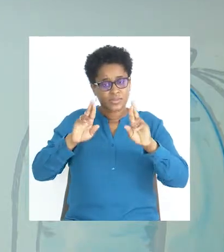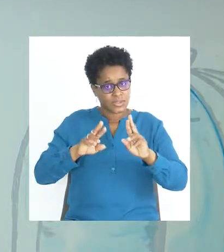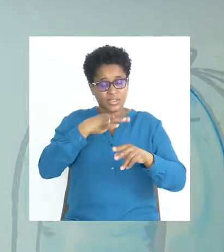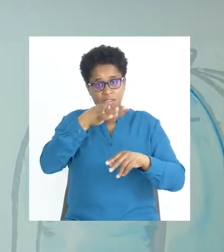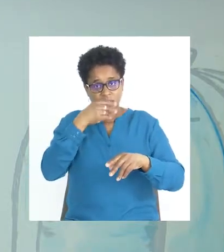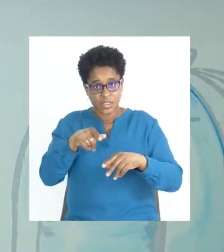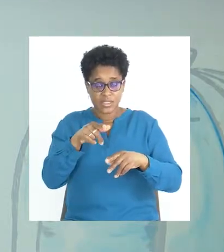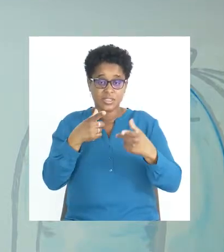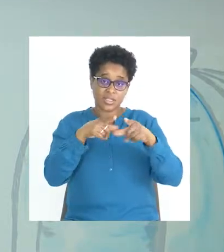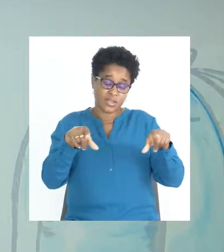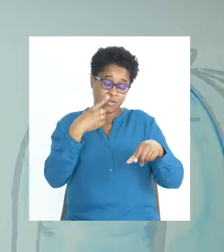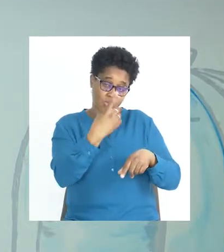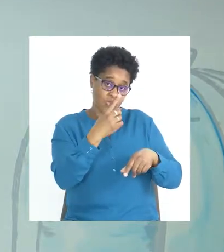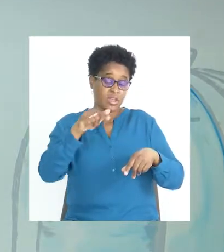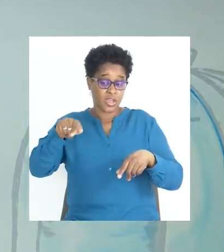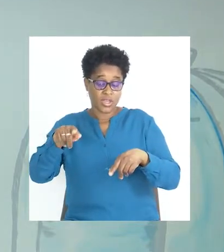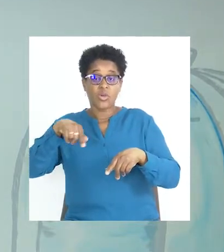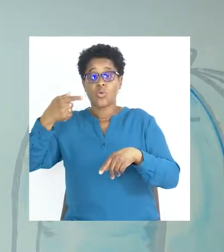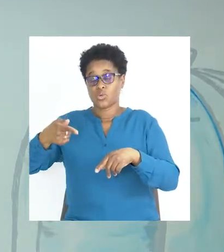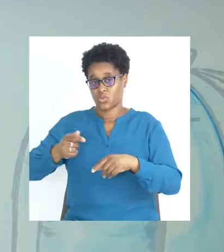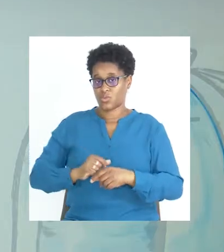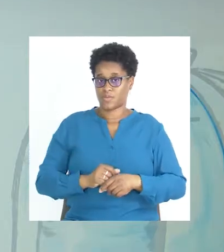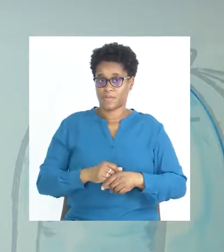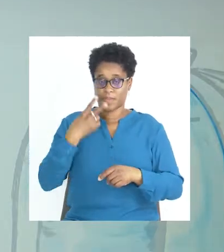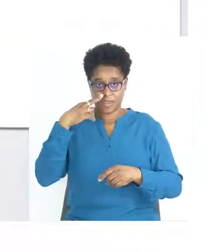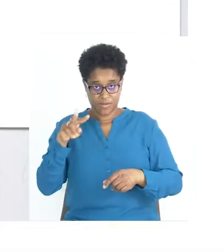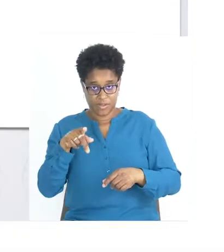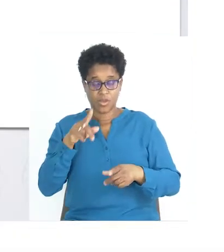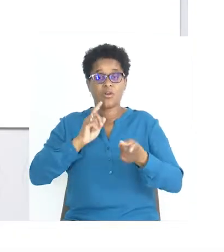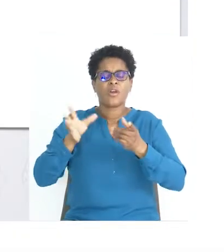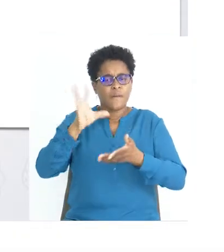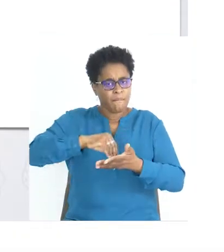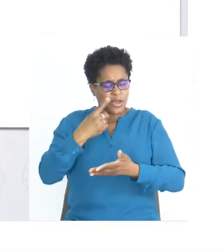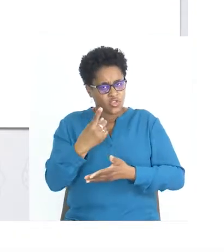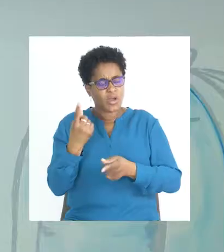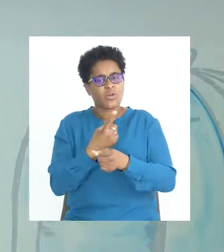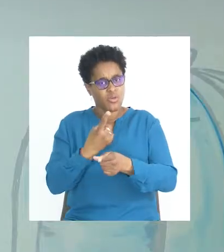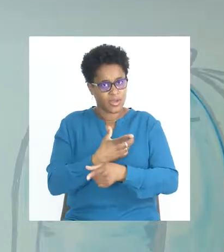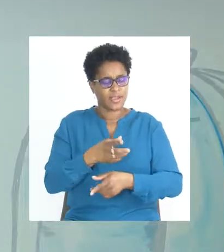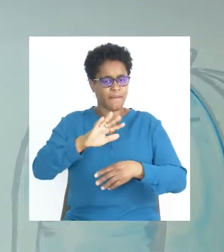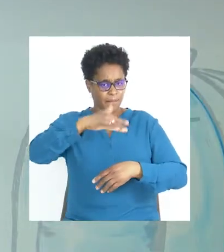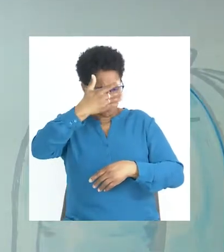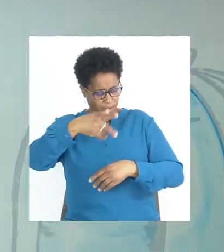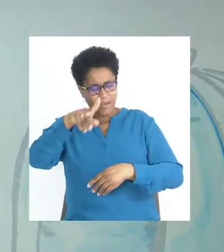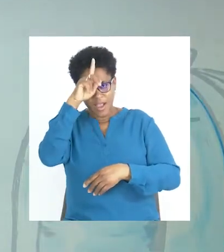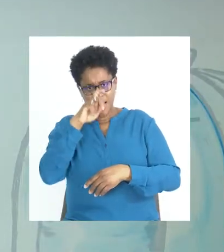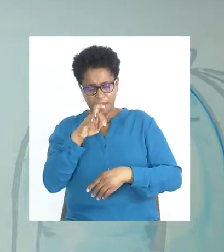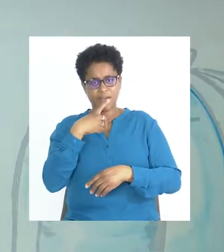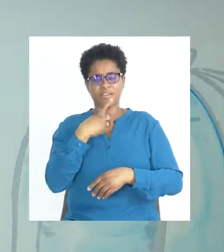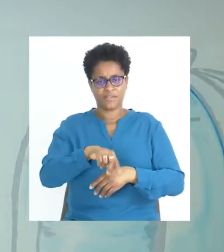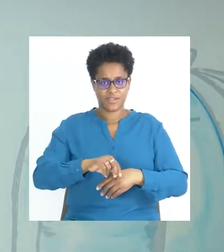este nível é este e o outro é outro. Está bem? Então vamos lá ver mais alguma coisita. Primeiro vamos